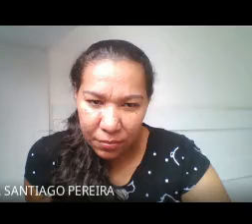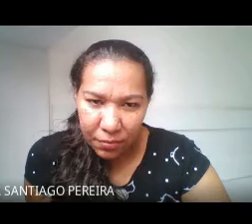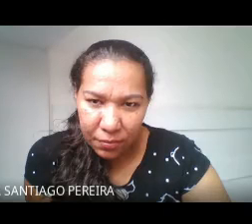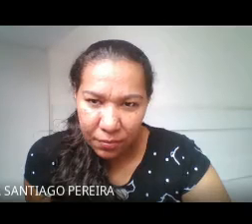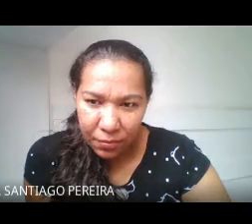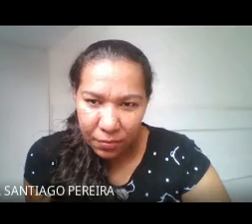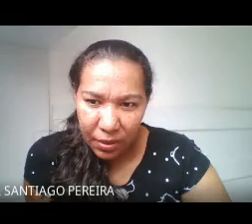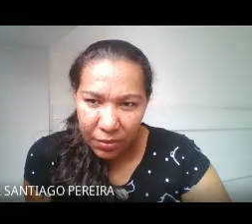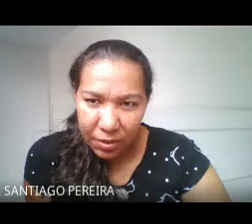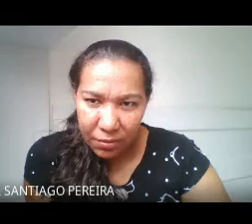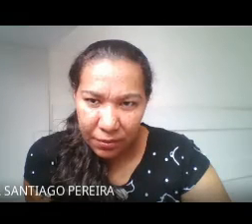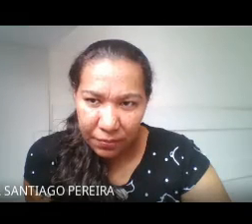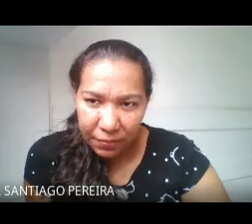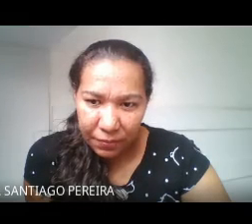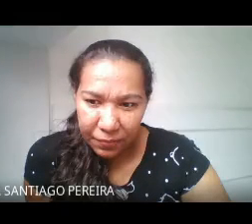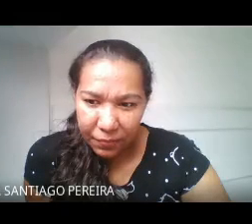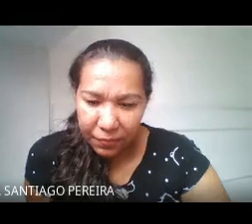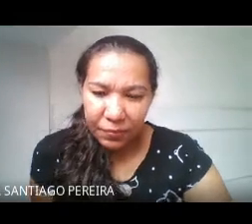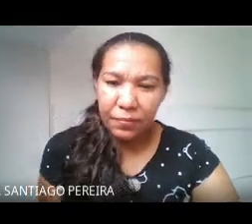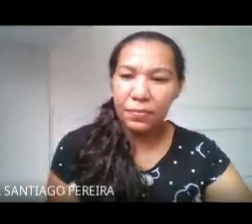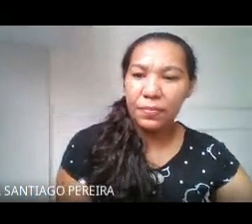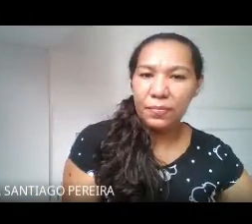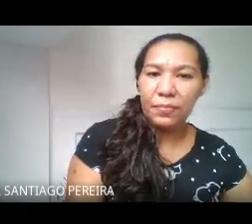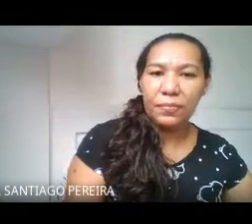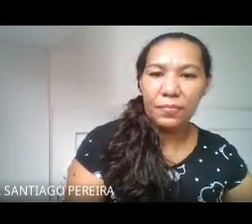gente. Pra ver se vai.